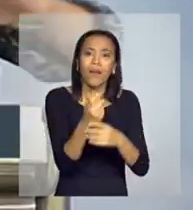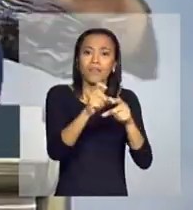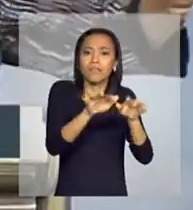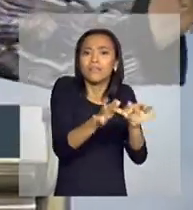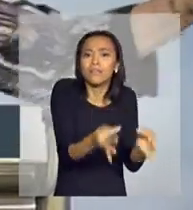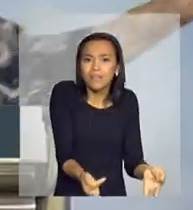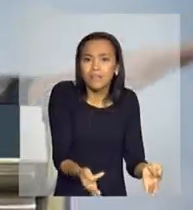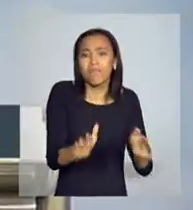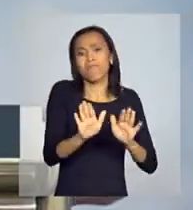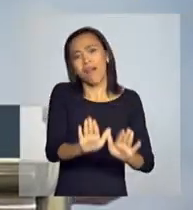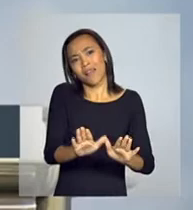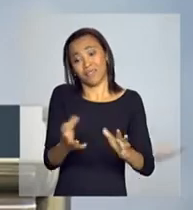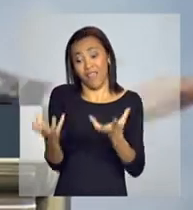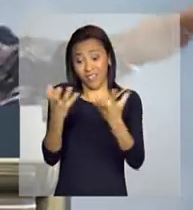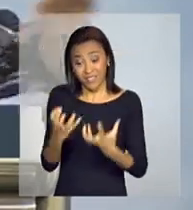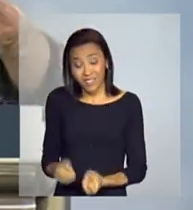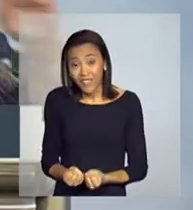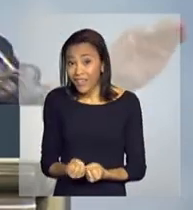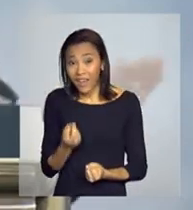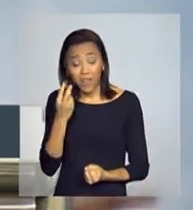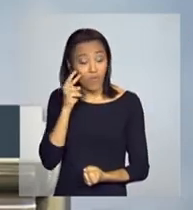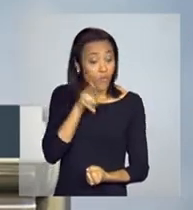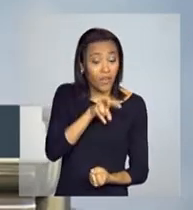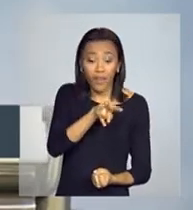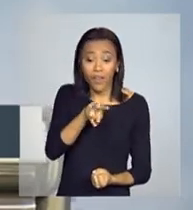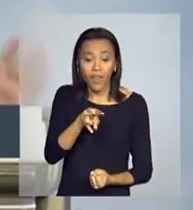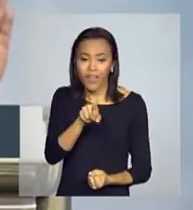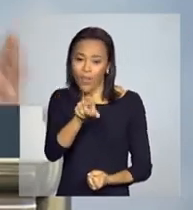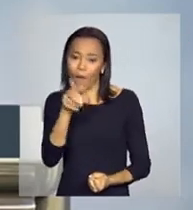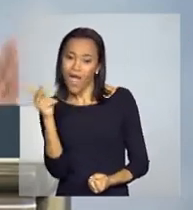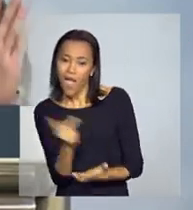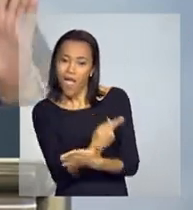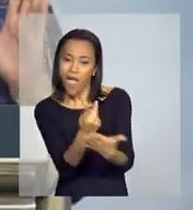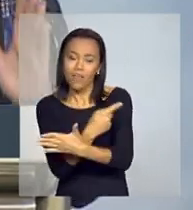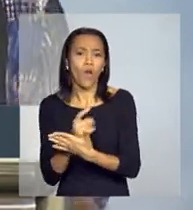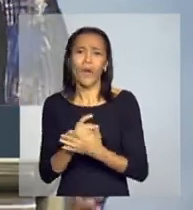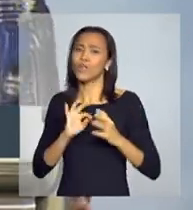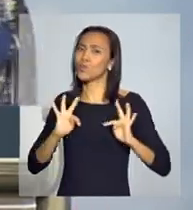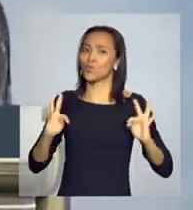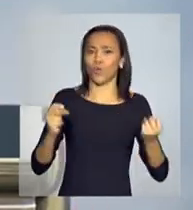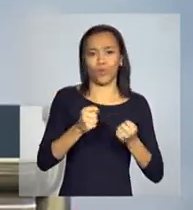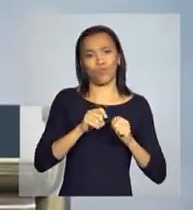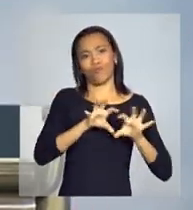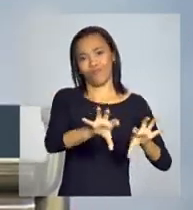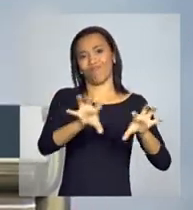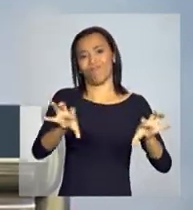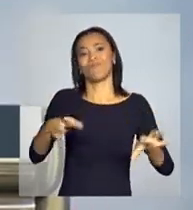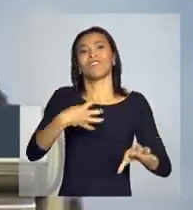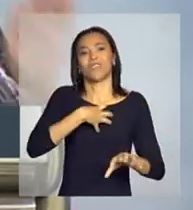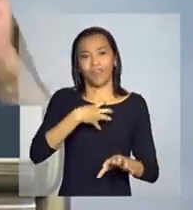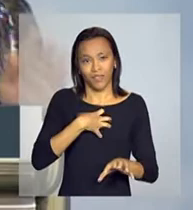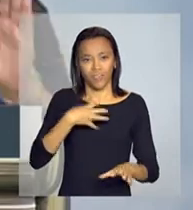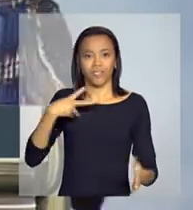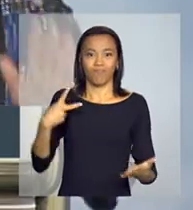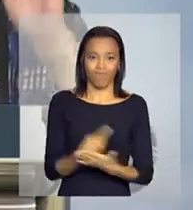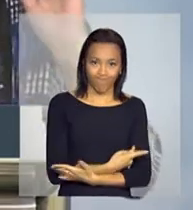olha diferença de ninguém, ela ataca todo mundo. Então, nos dispomos a tomar todas as